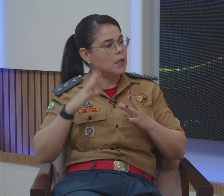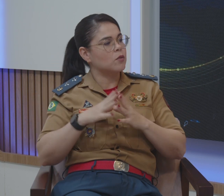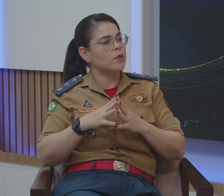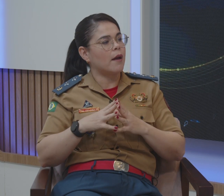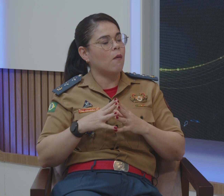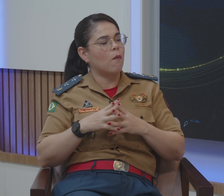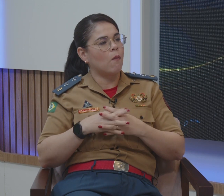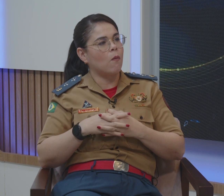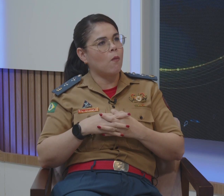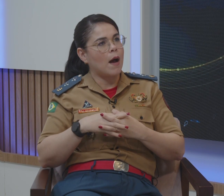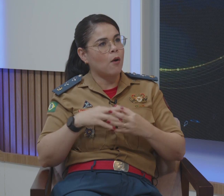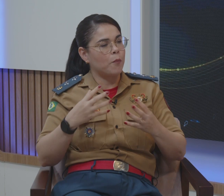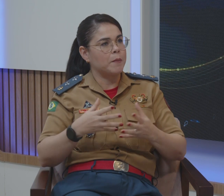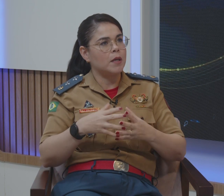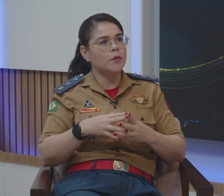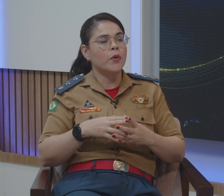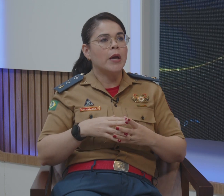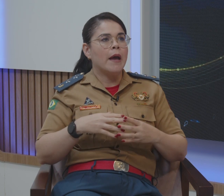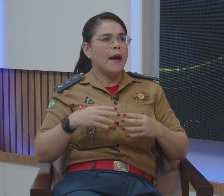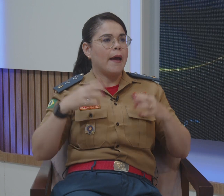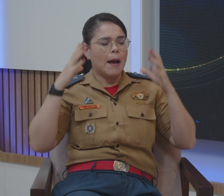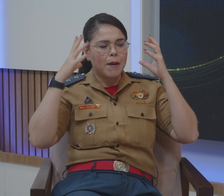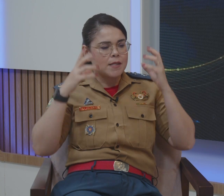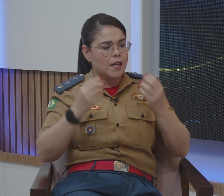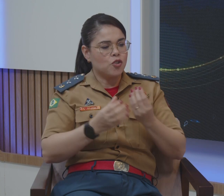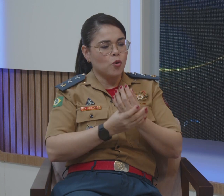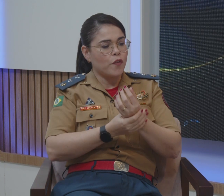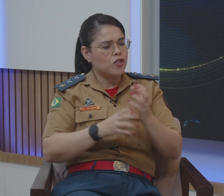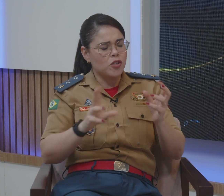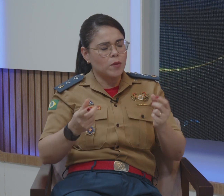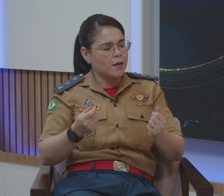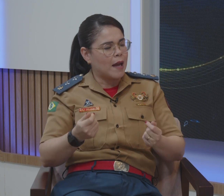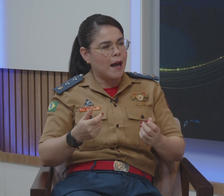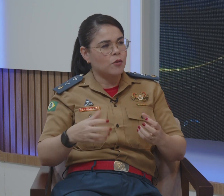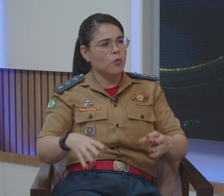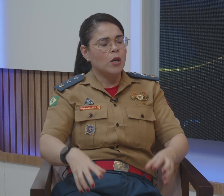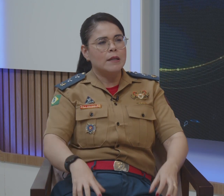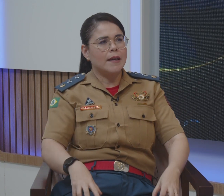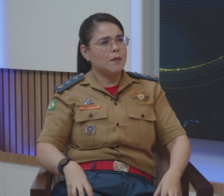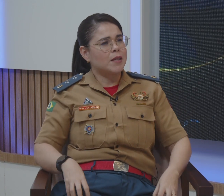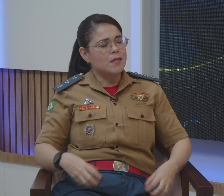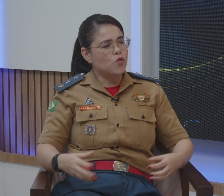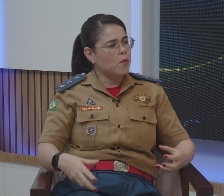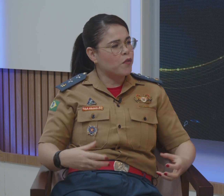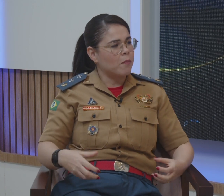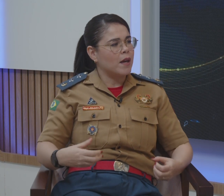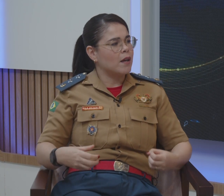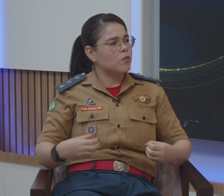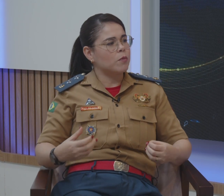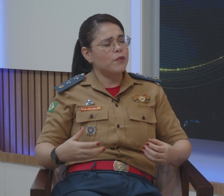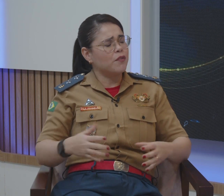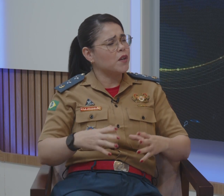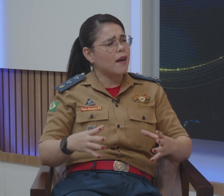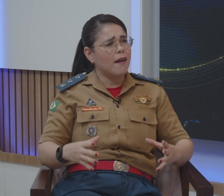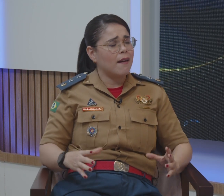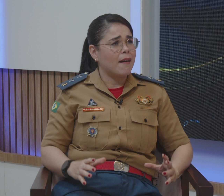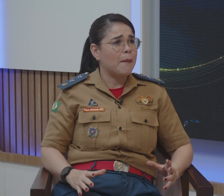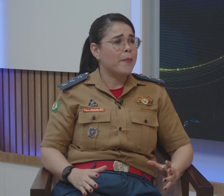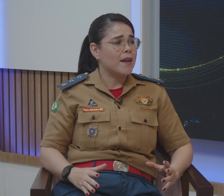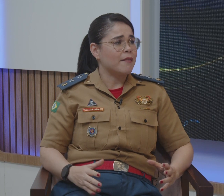está no cilindro, né, o ar comprimido, capacete, luva, a gente não tem tato, tem limitação de movimento,